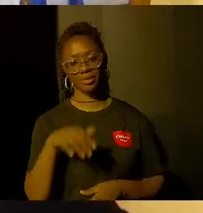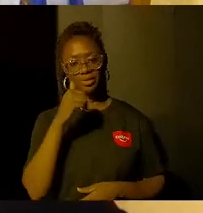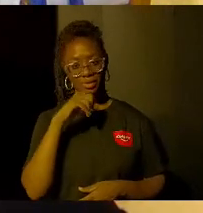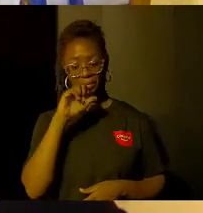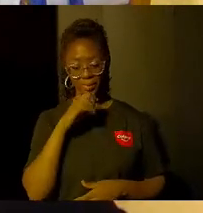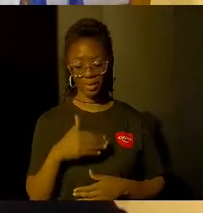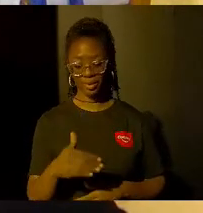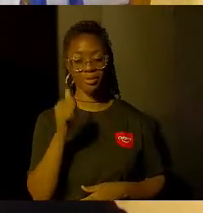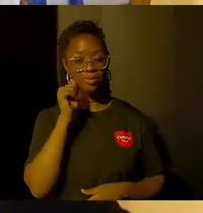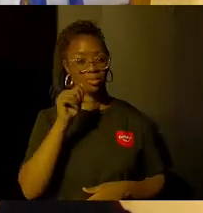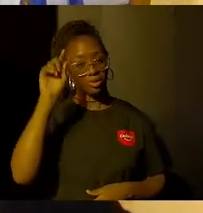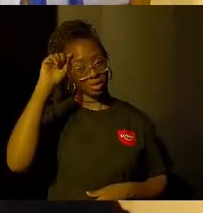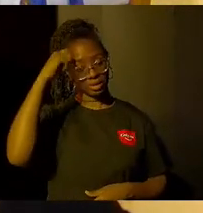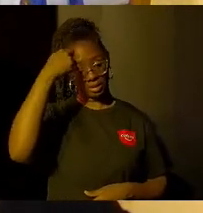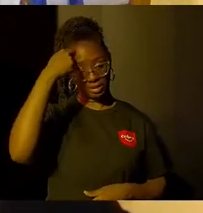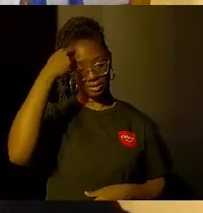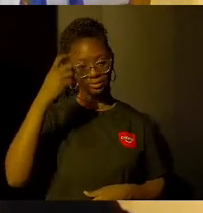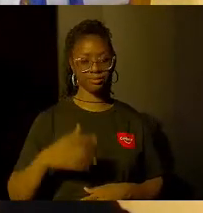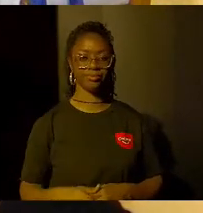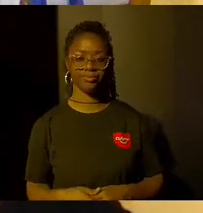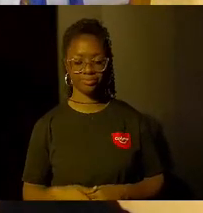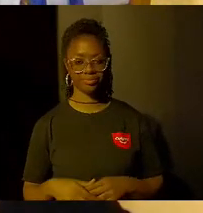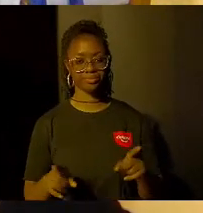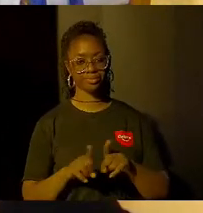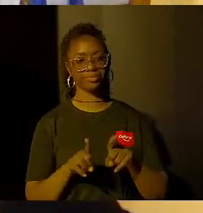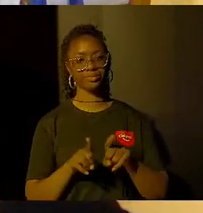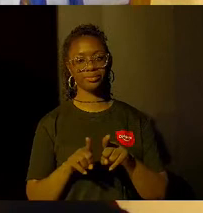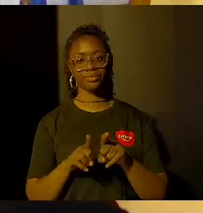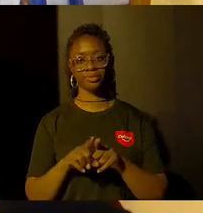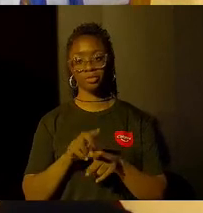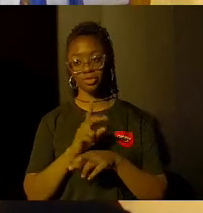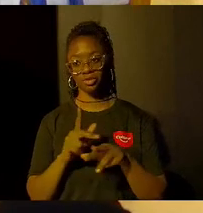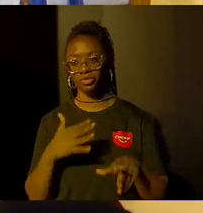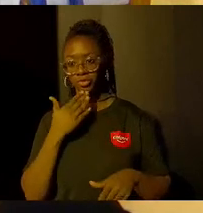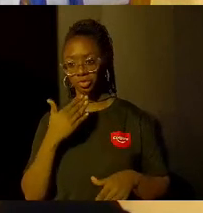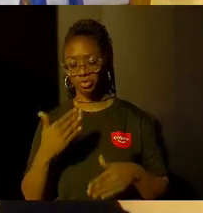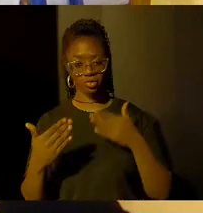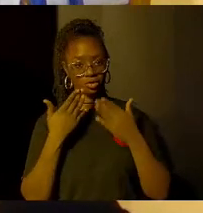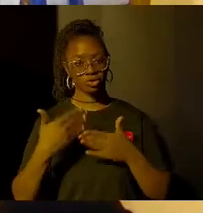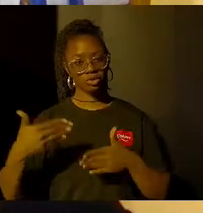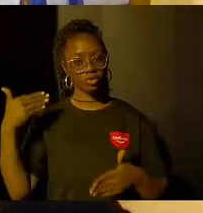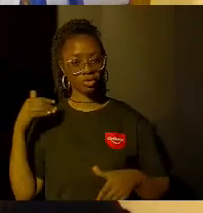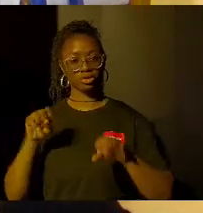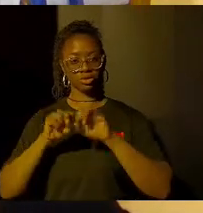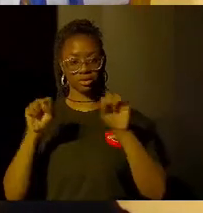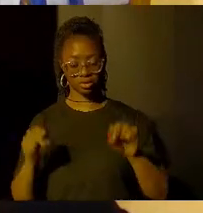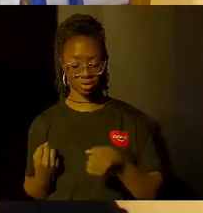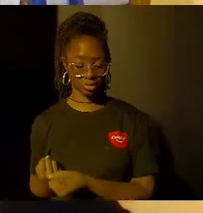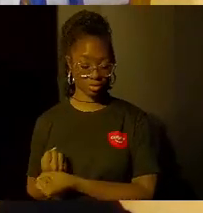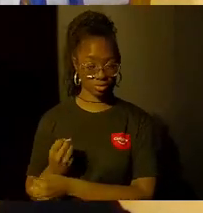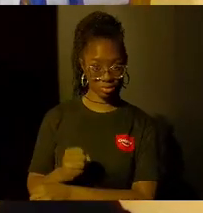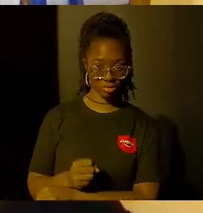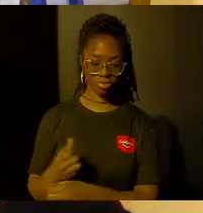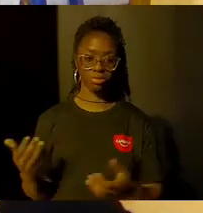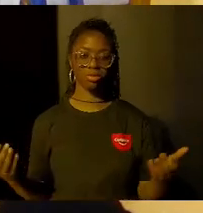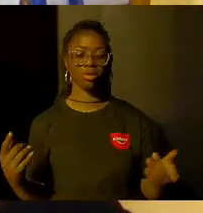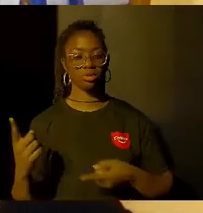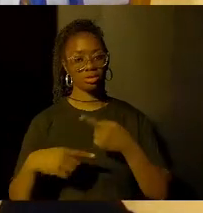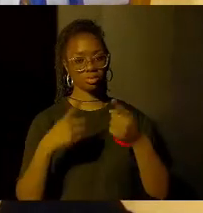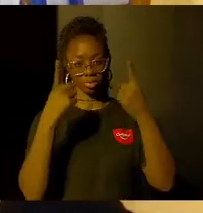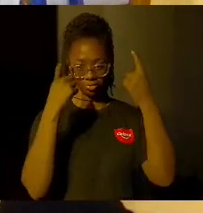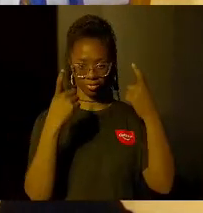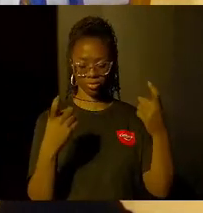interdita essas maternidades de inúmeras maneiras antes era o sistema escravocrata depois são as